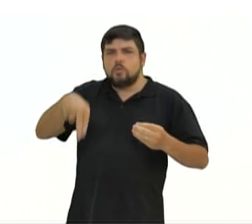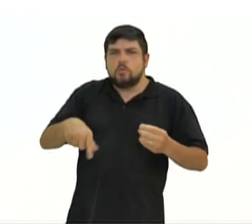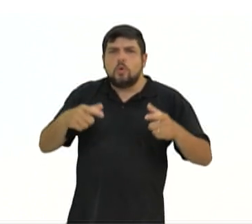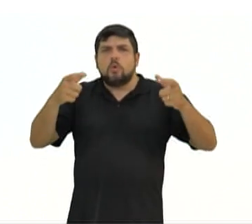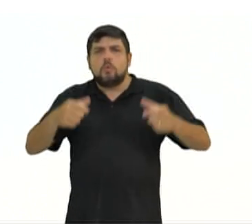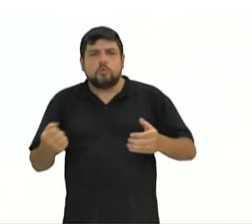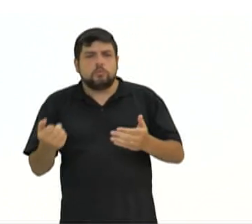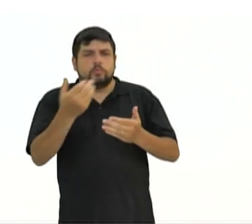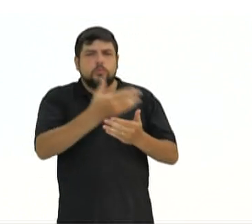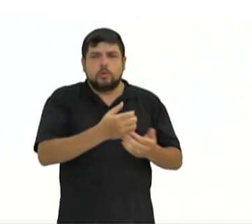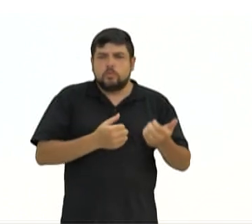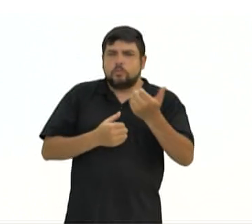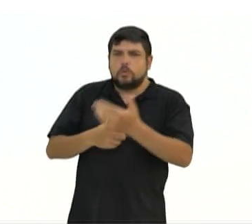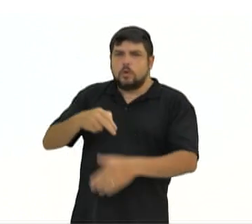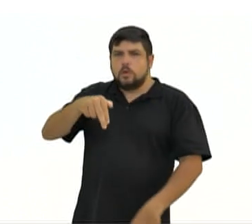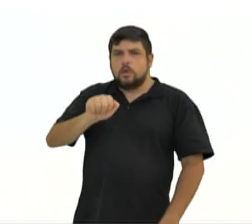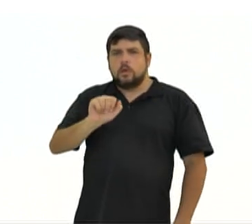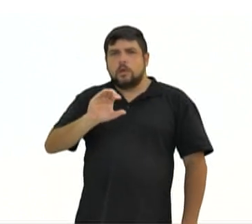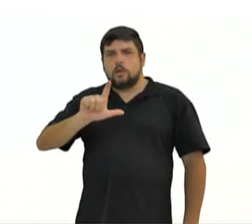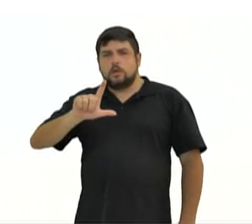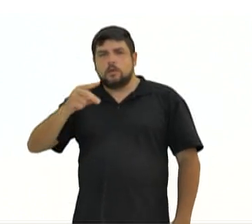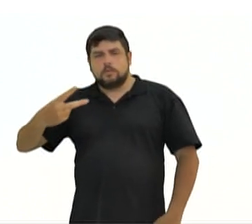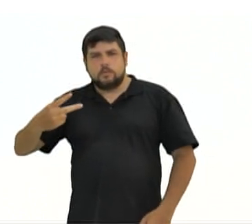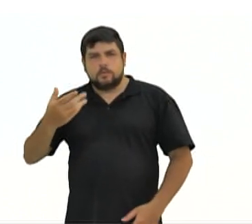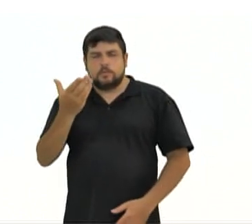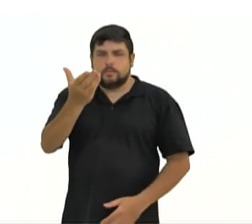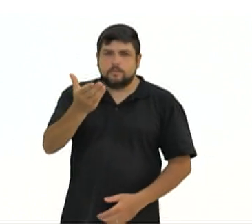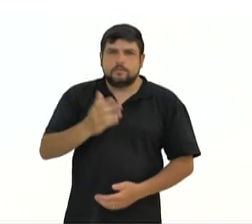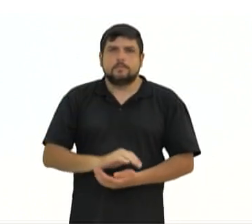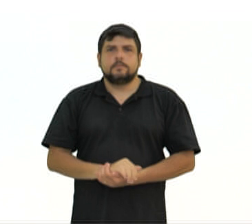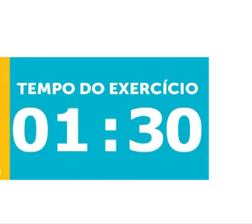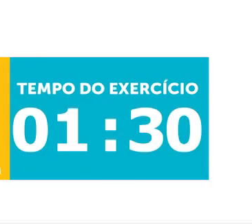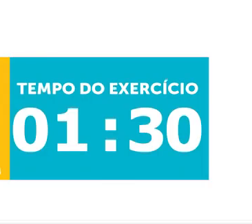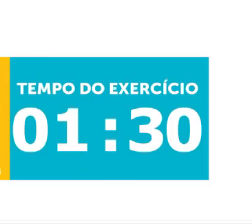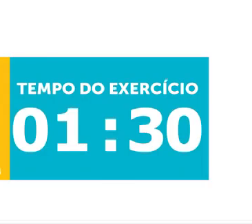solução é NaCl2. Agora é com vocês.